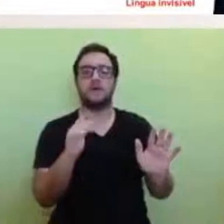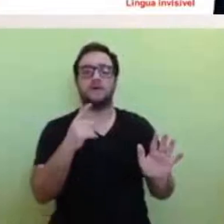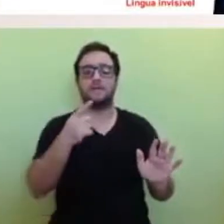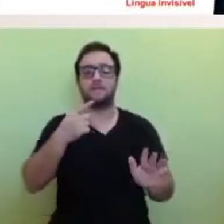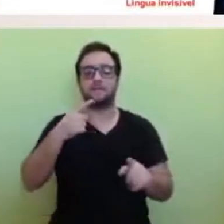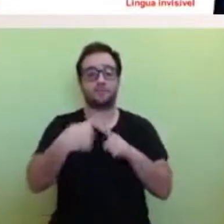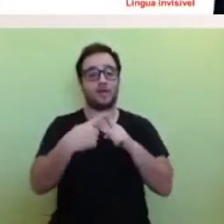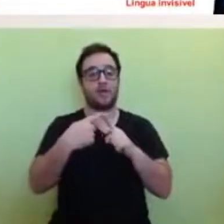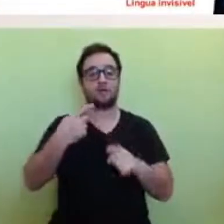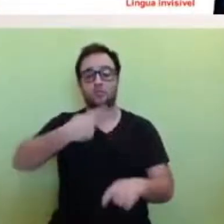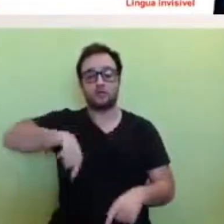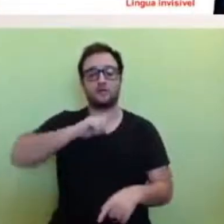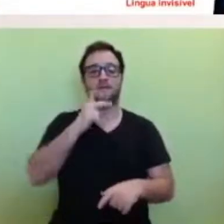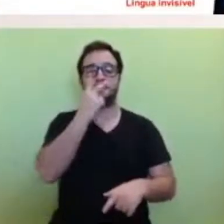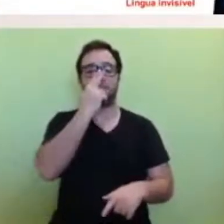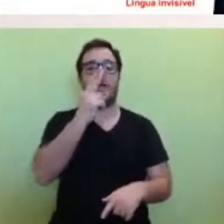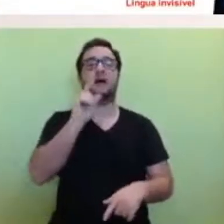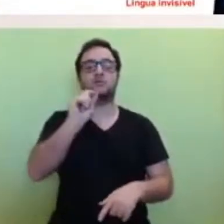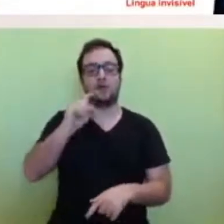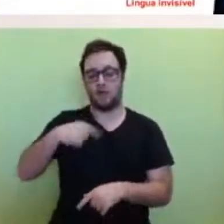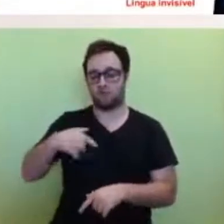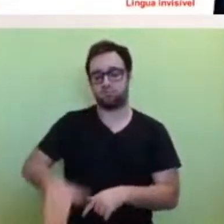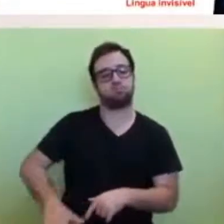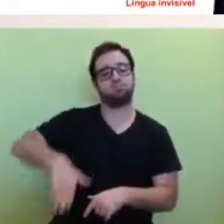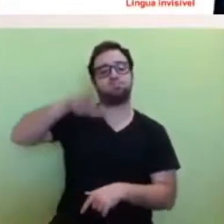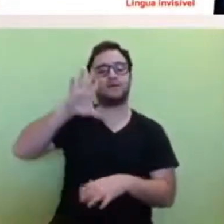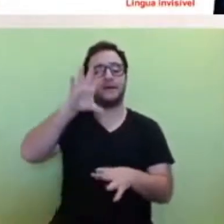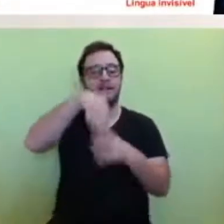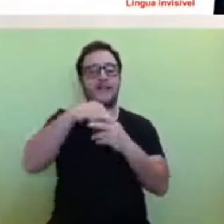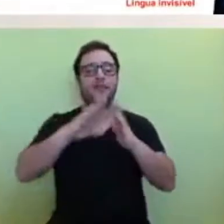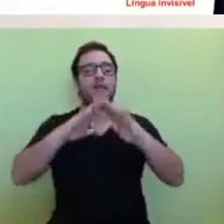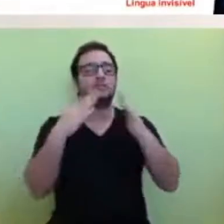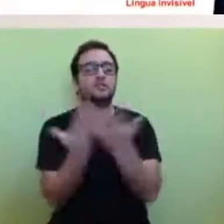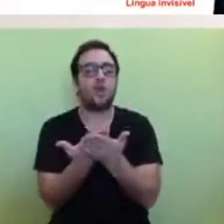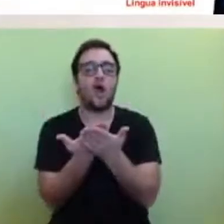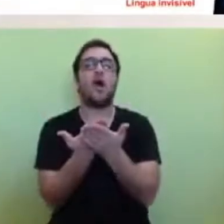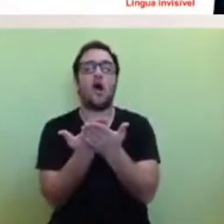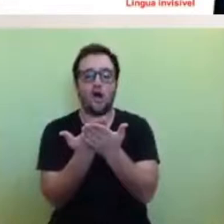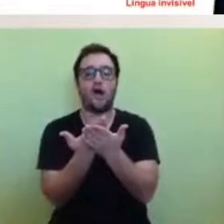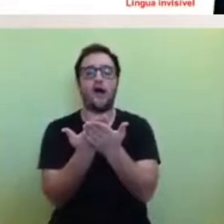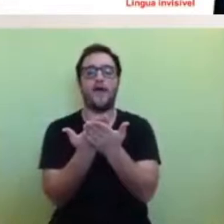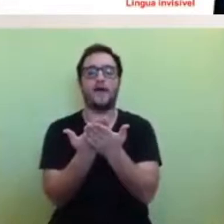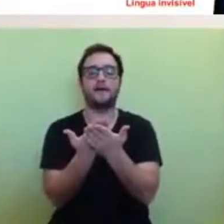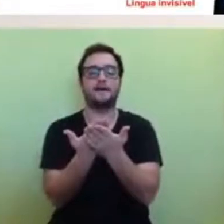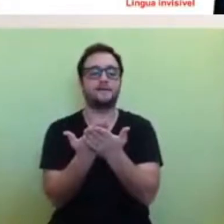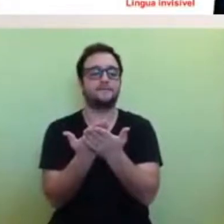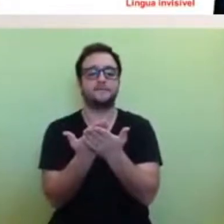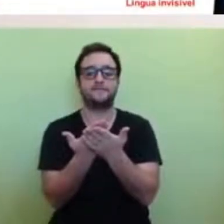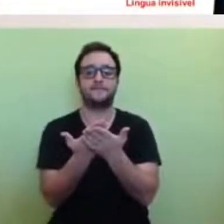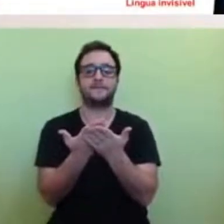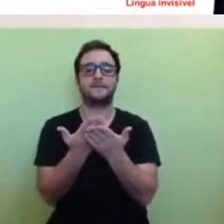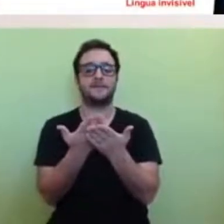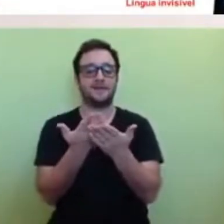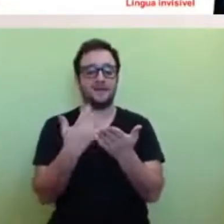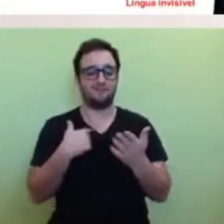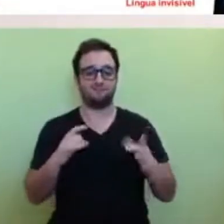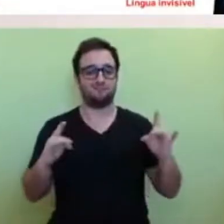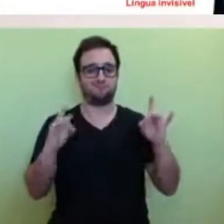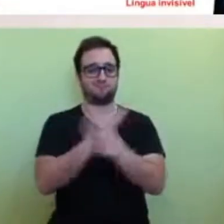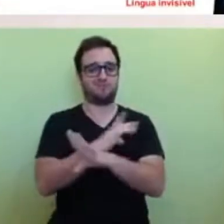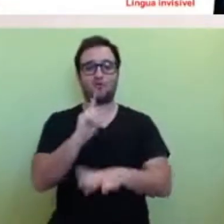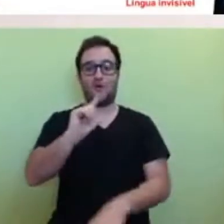crescemos e vamos para a escola e tudo, a ver a língua representada, a nossa língua materna, no caso de nós